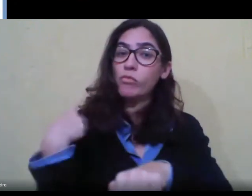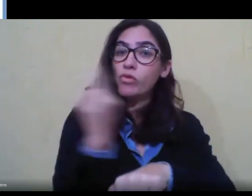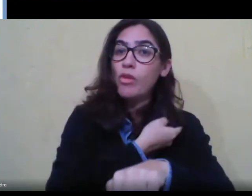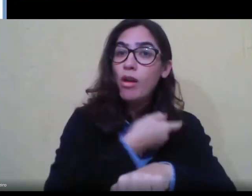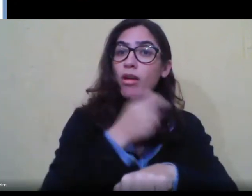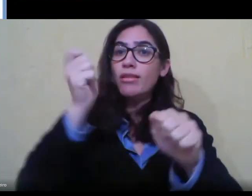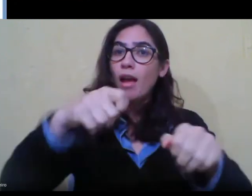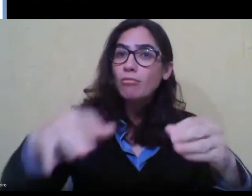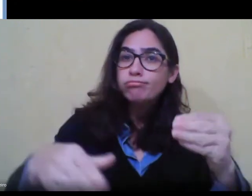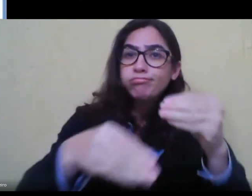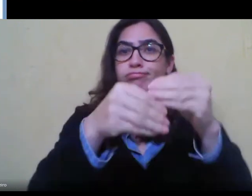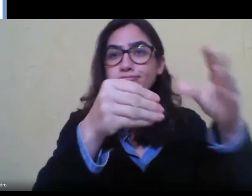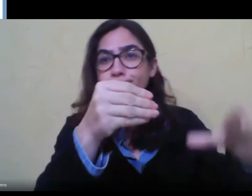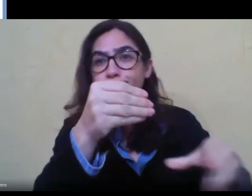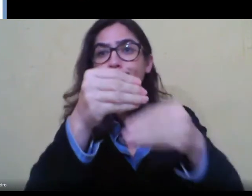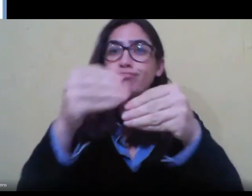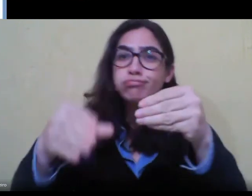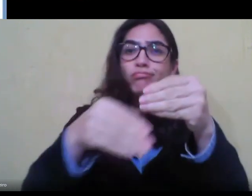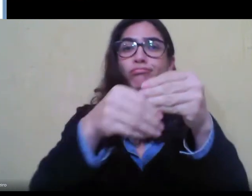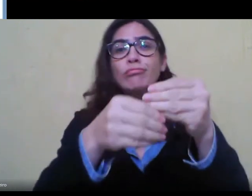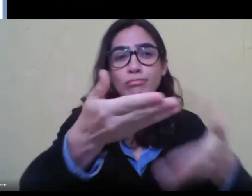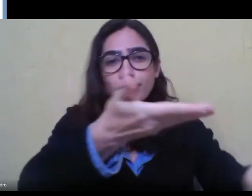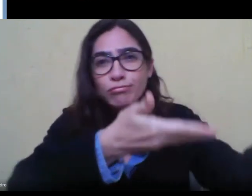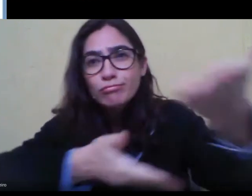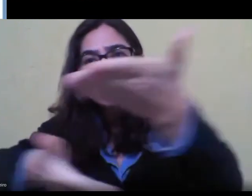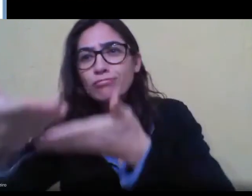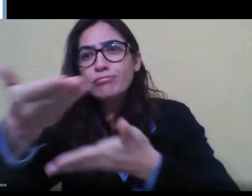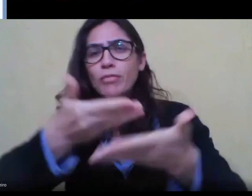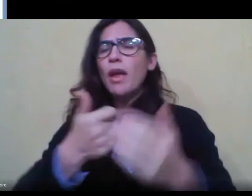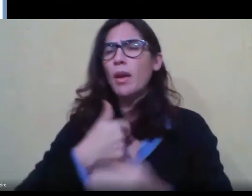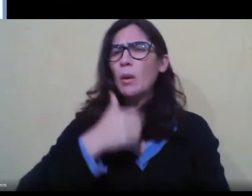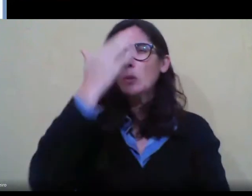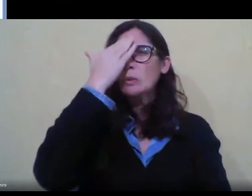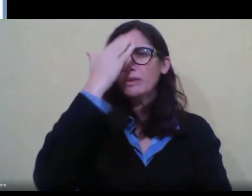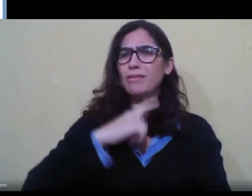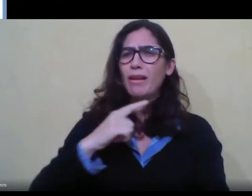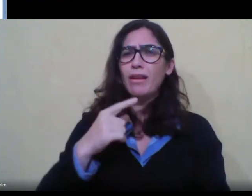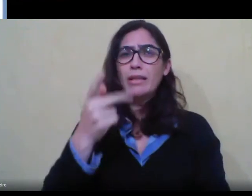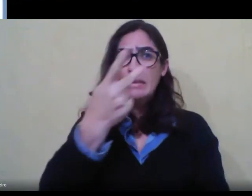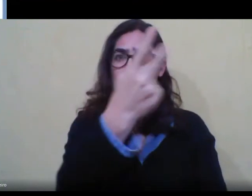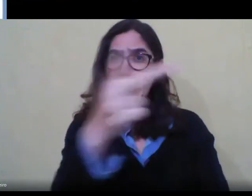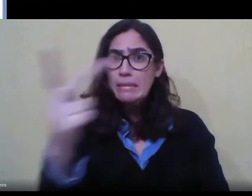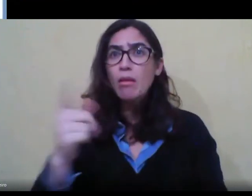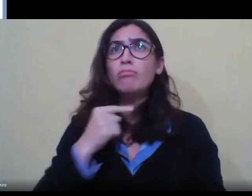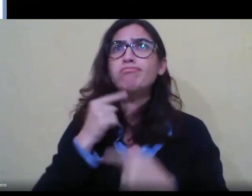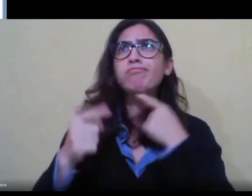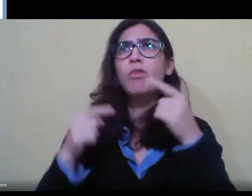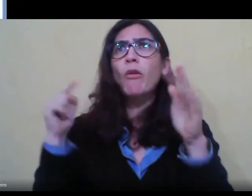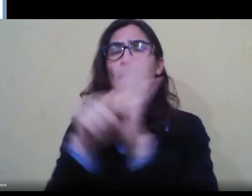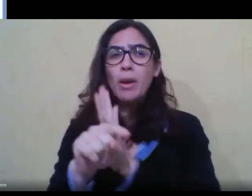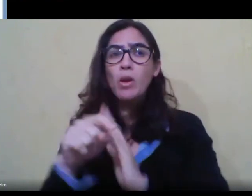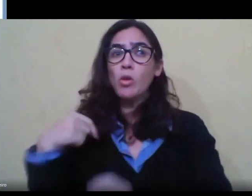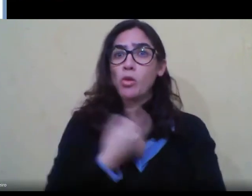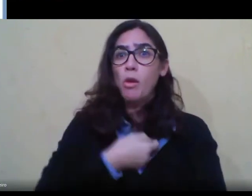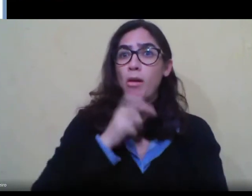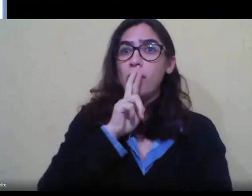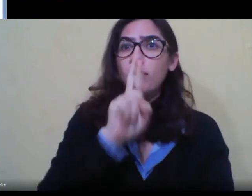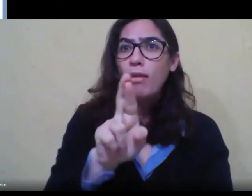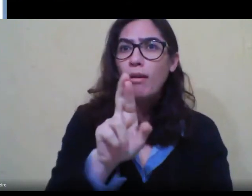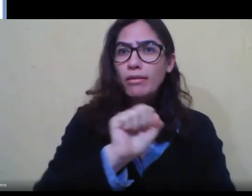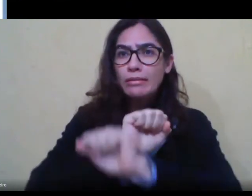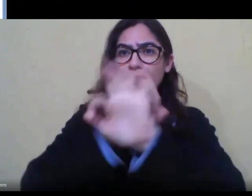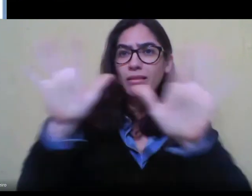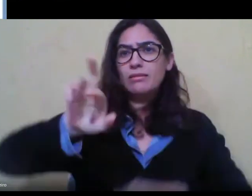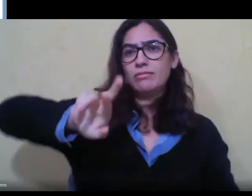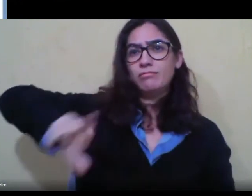disposição também para construir. É um momento difícil para vocês que vão iniciar essas atividades curriculares agora, 31 de agosto, mas para a